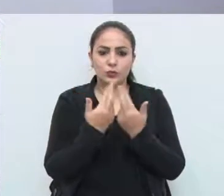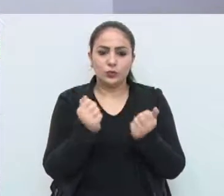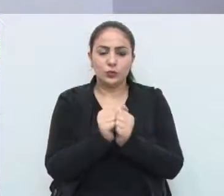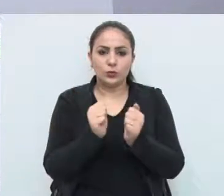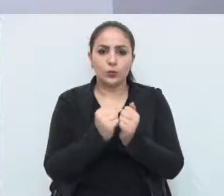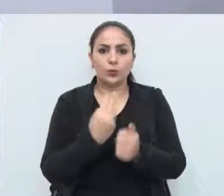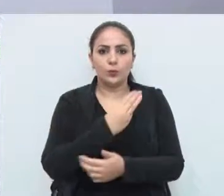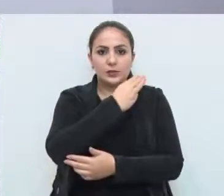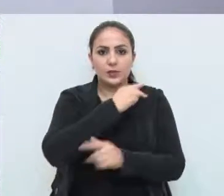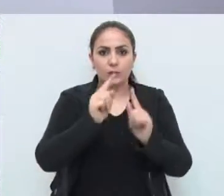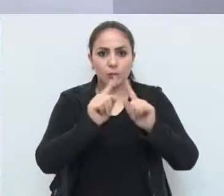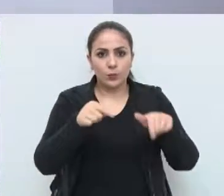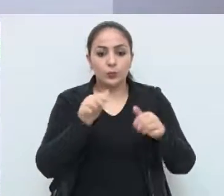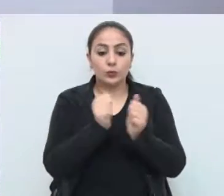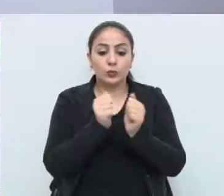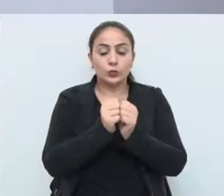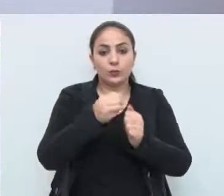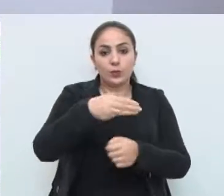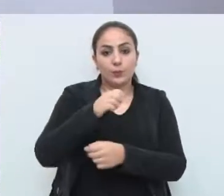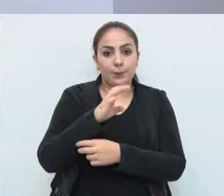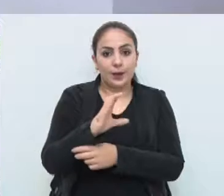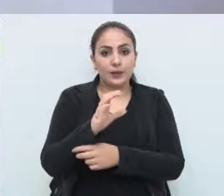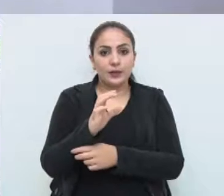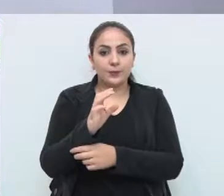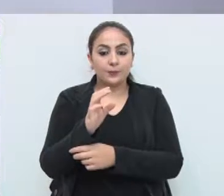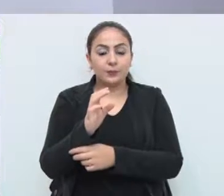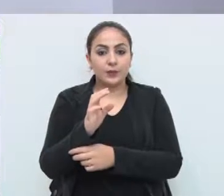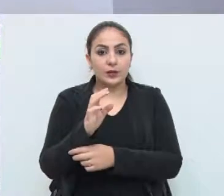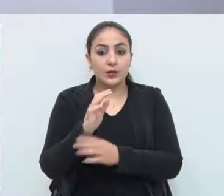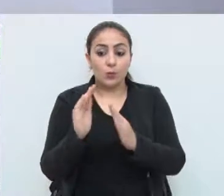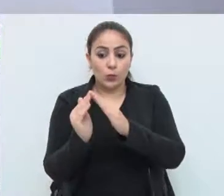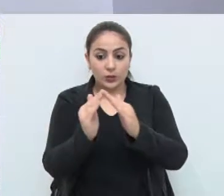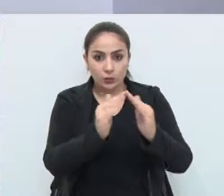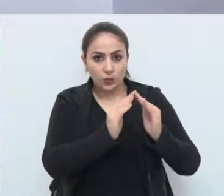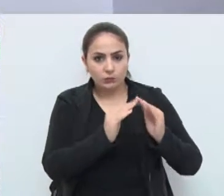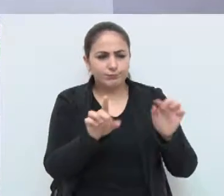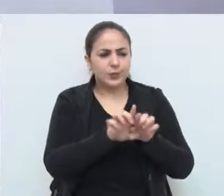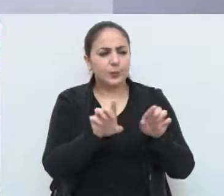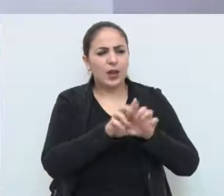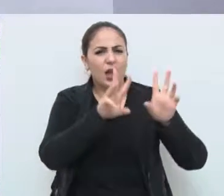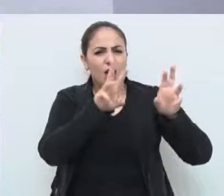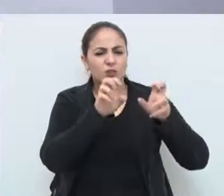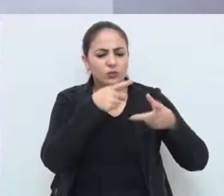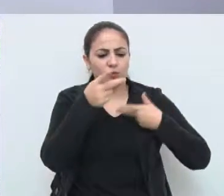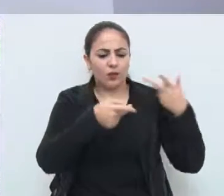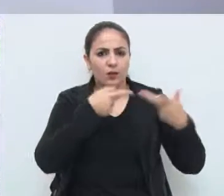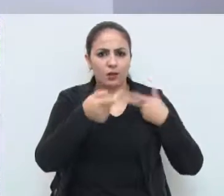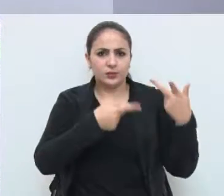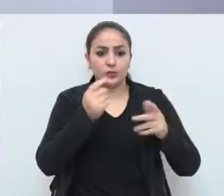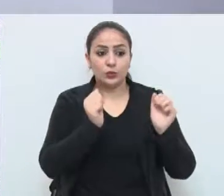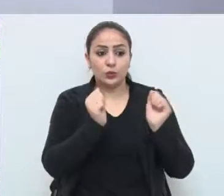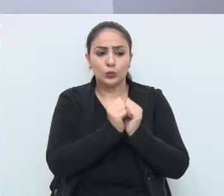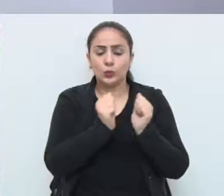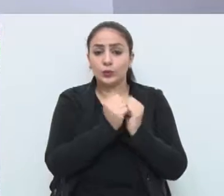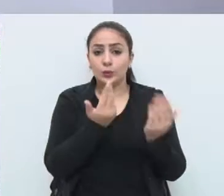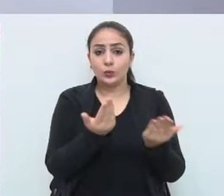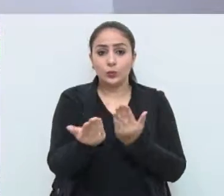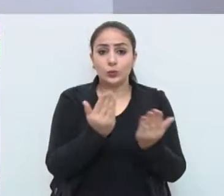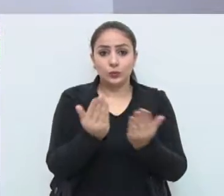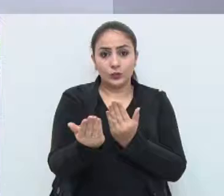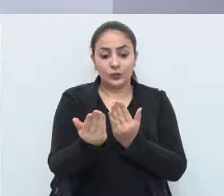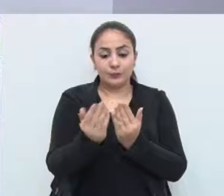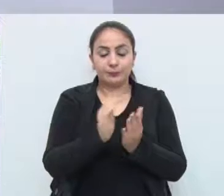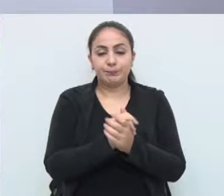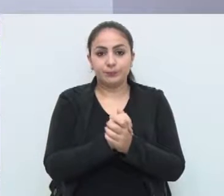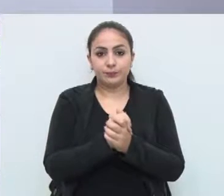Público, juntamente com a AMAC, os moradores, houve essa questão levantada essa dúvida junto